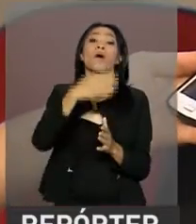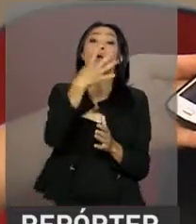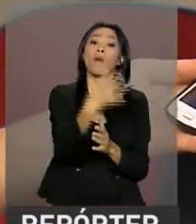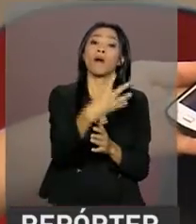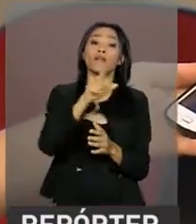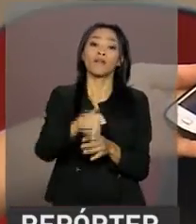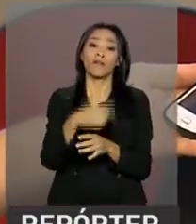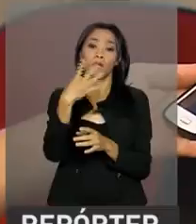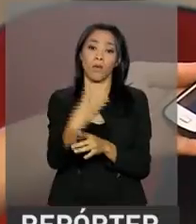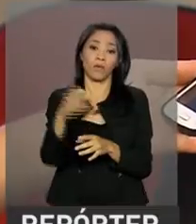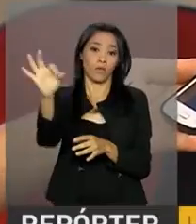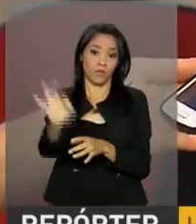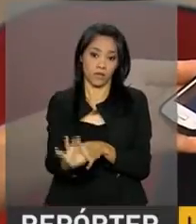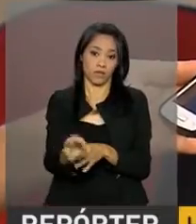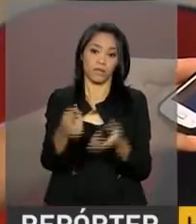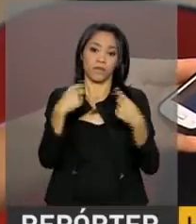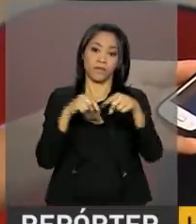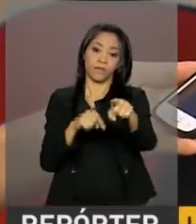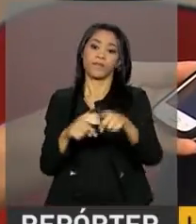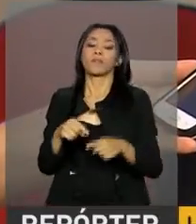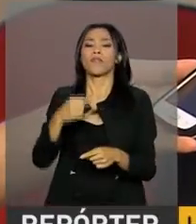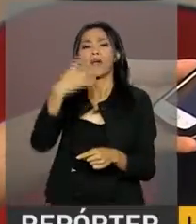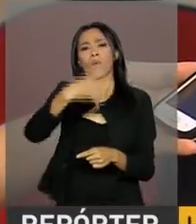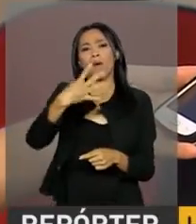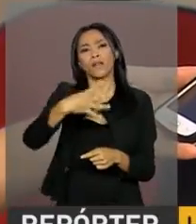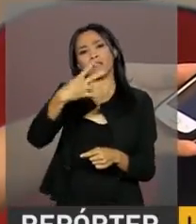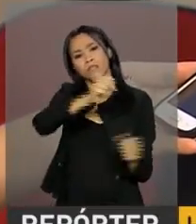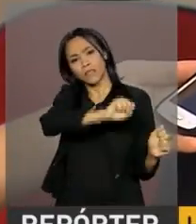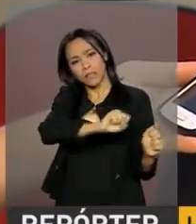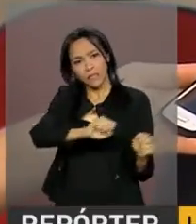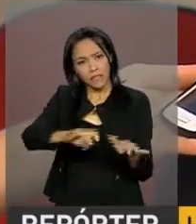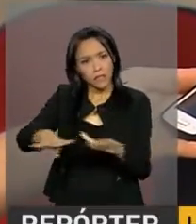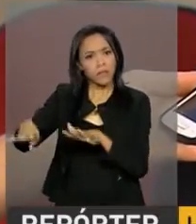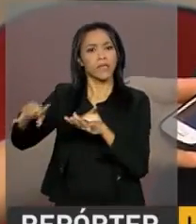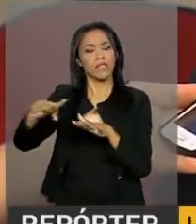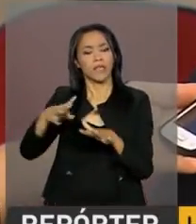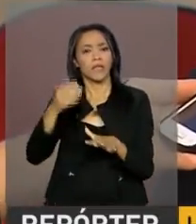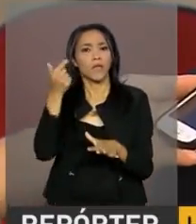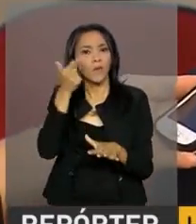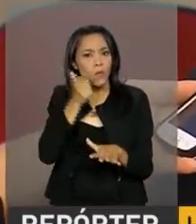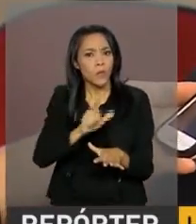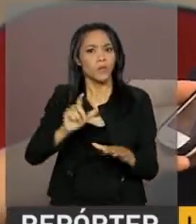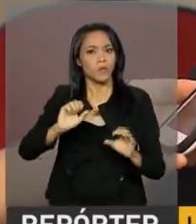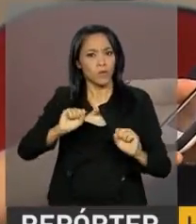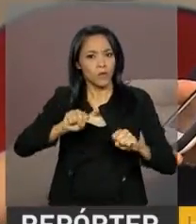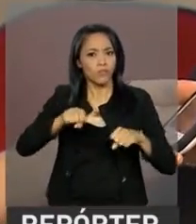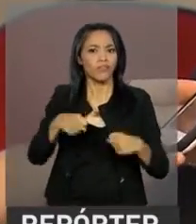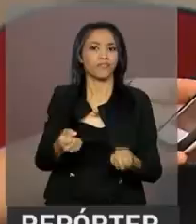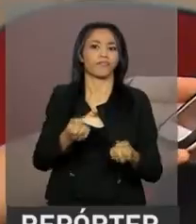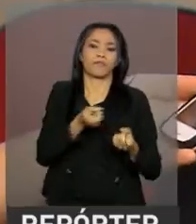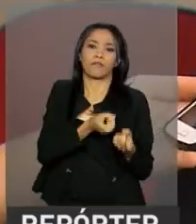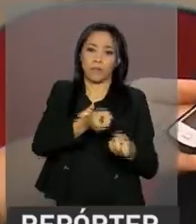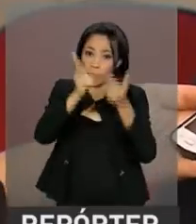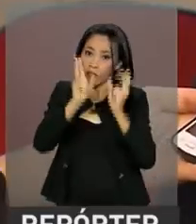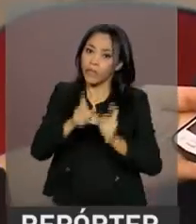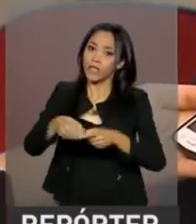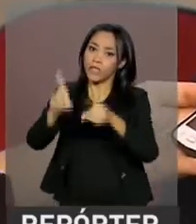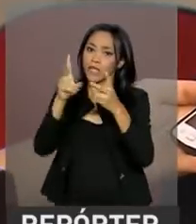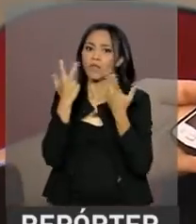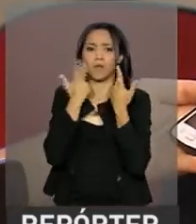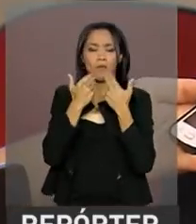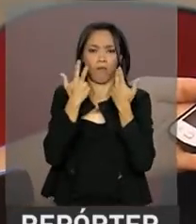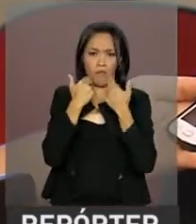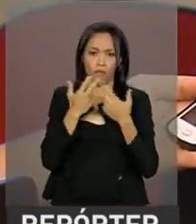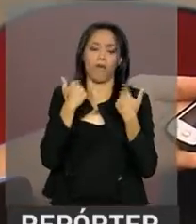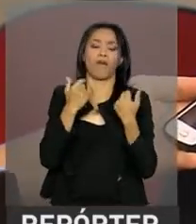menor média diária de exportações na quarta semana que foi rapidamente retomado pelo pelos exportadores então os embarques estão normais e os